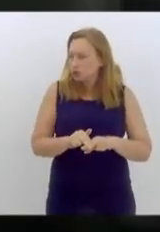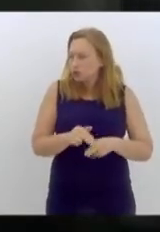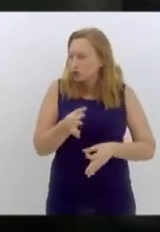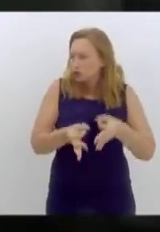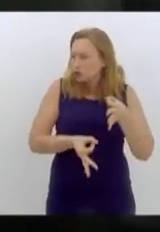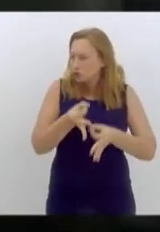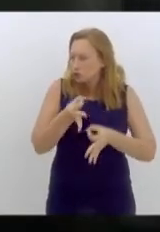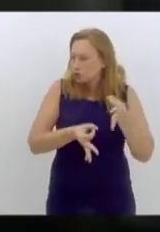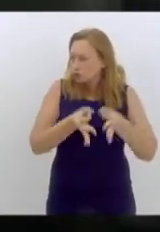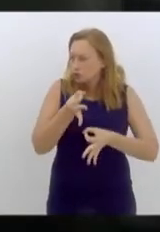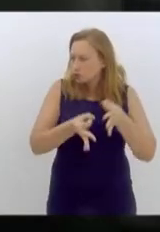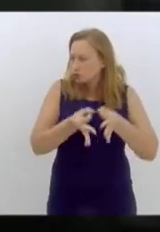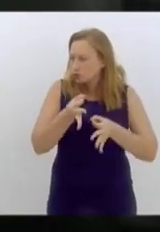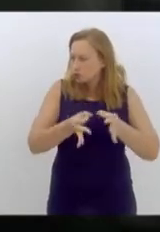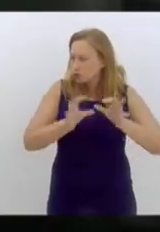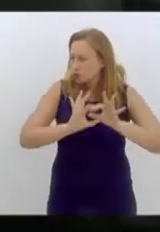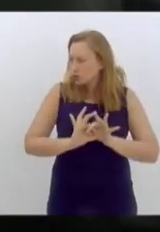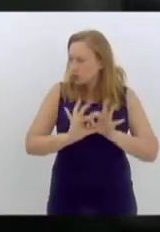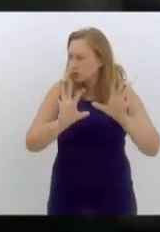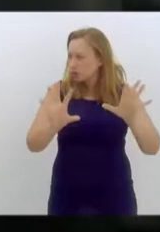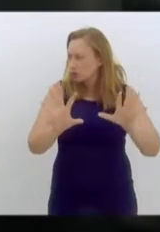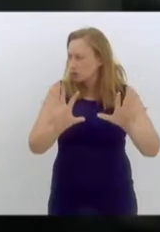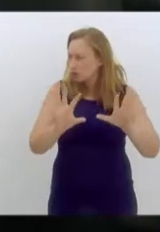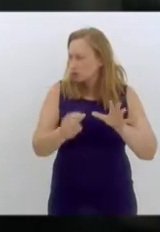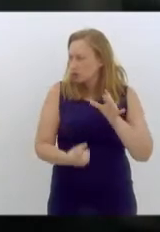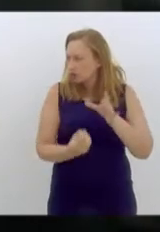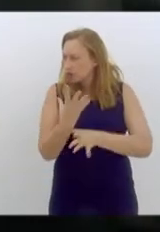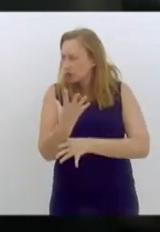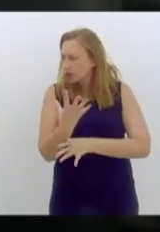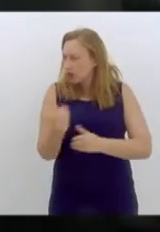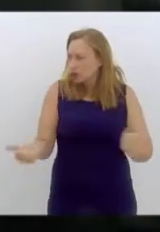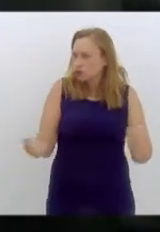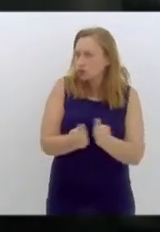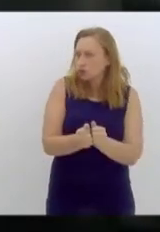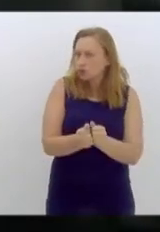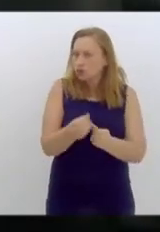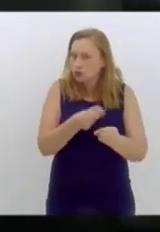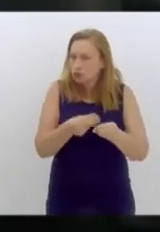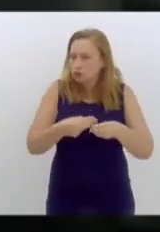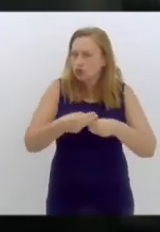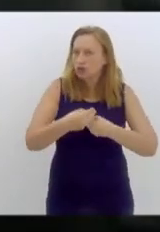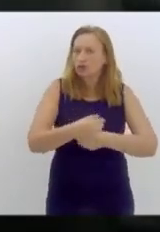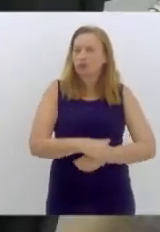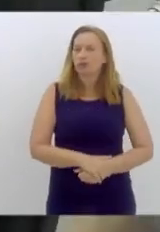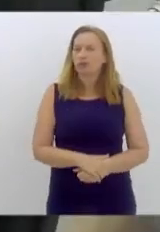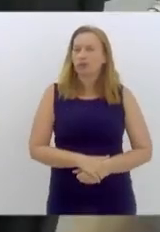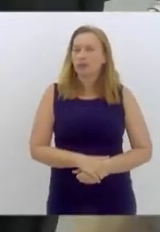justa e democrática, construir isso junto com os municípios. Doutora,